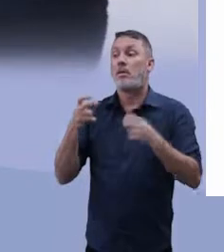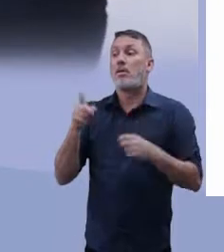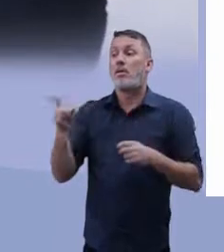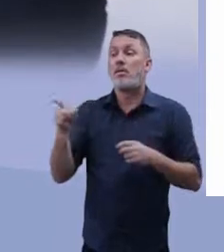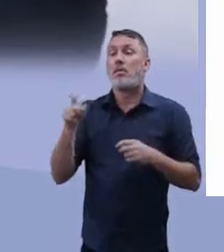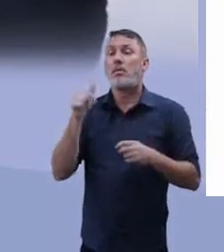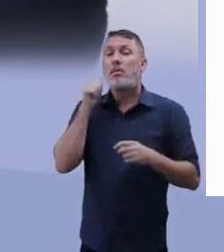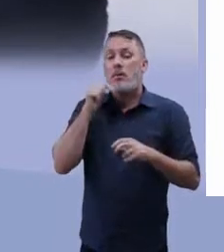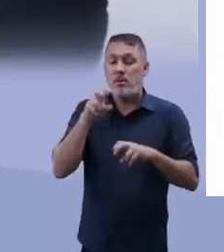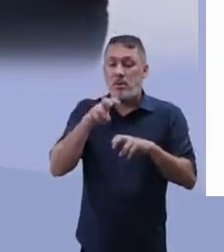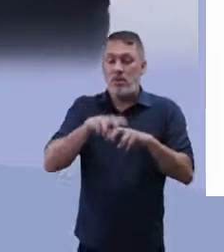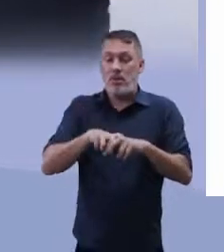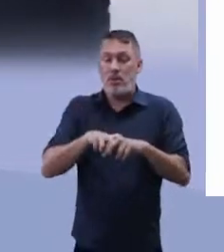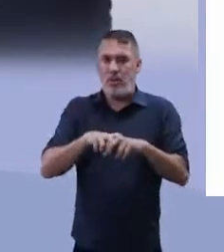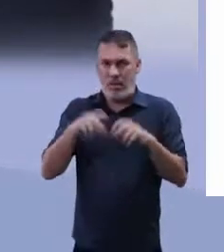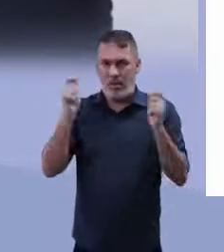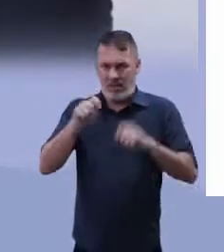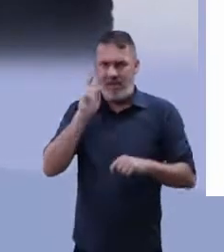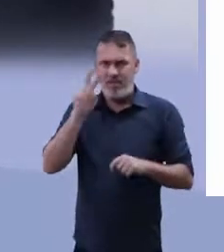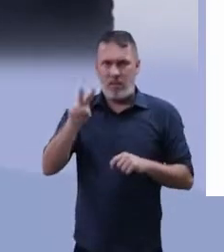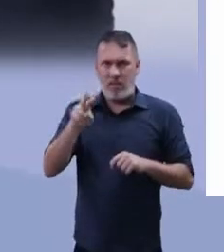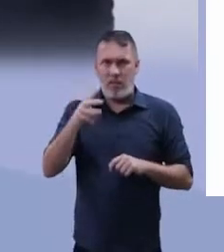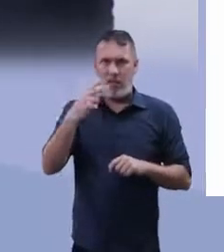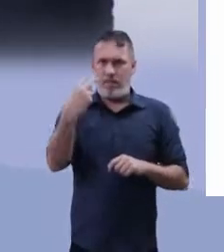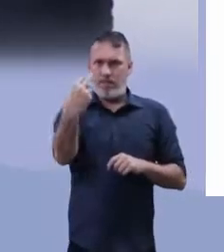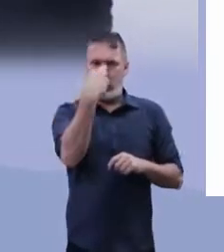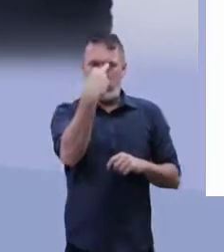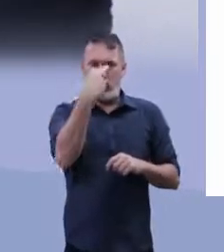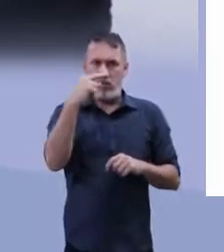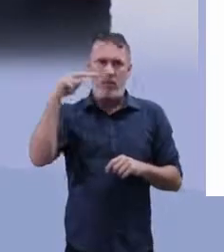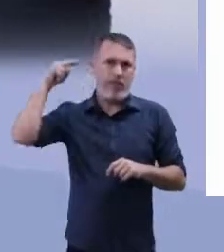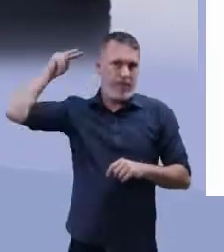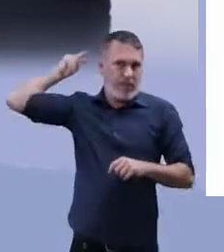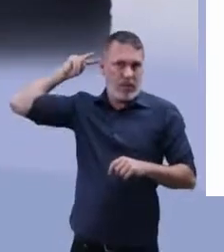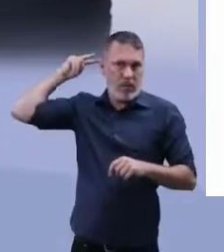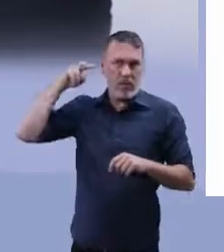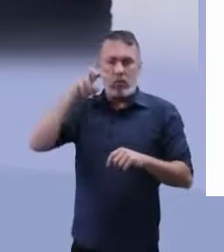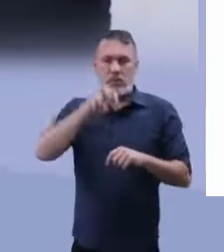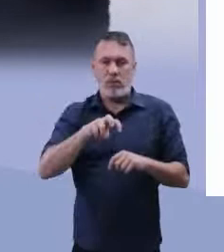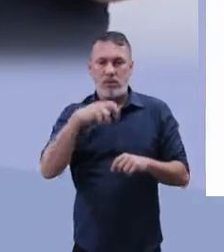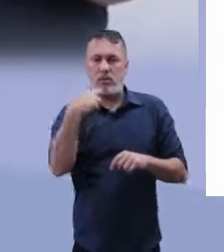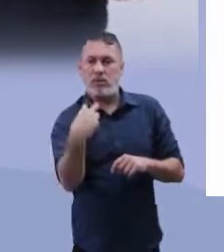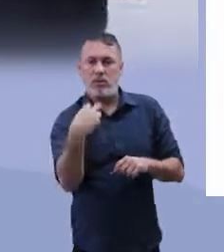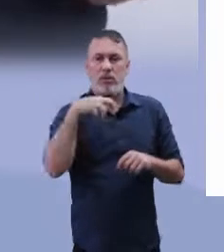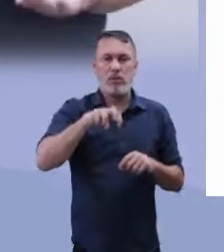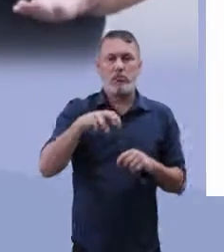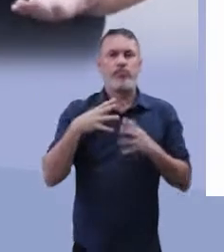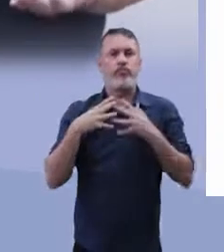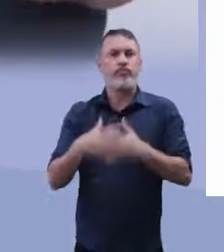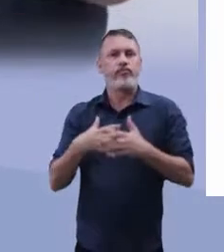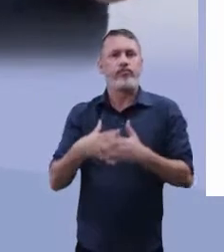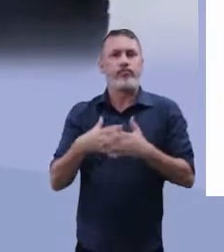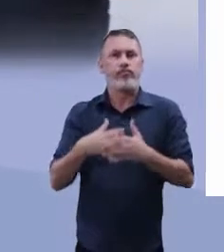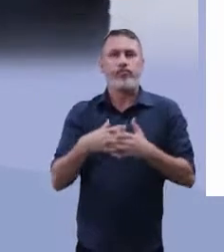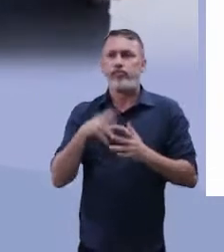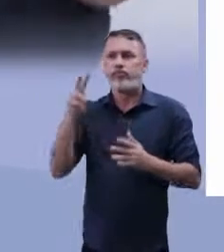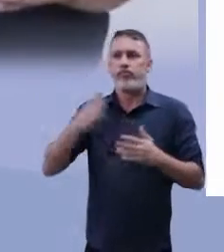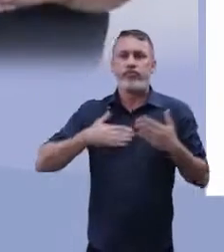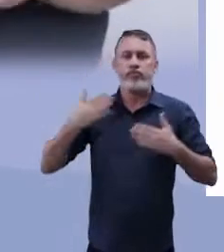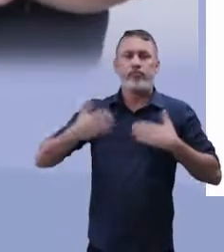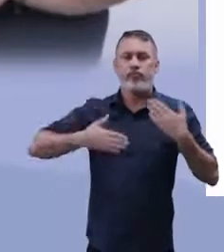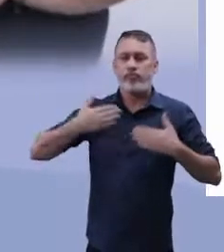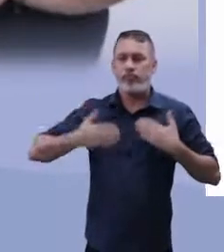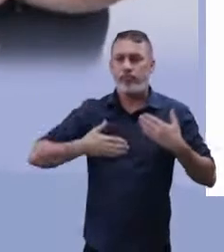está sentada de frente ou sentada de costa. Mas sabemos que esse local era um bordel que